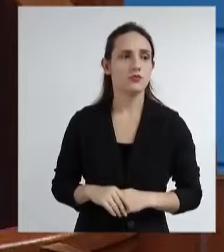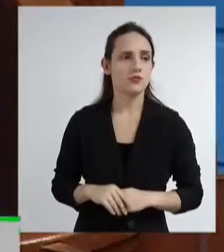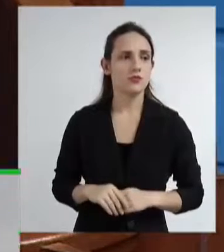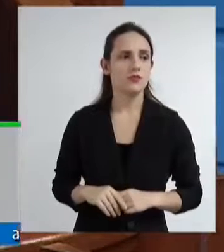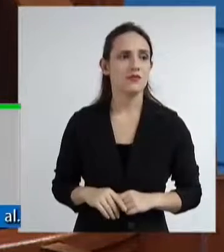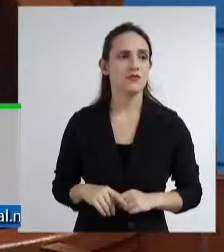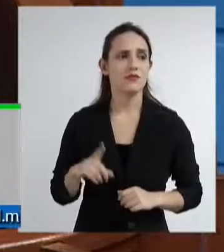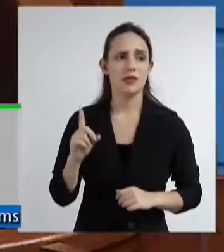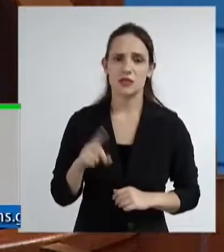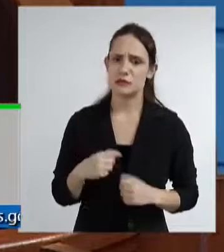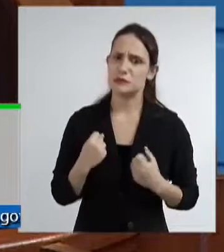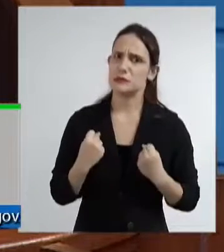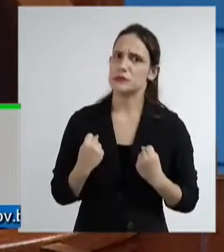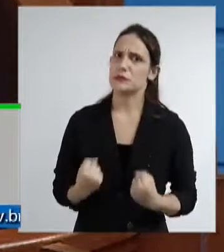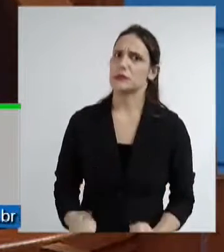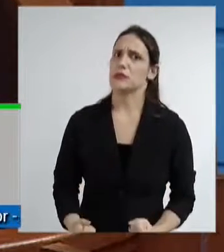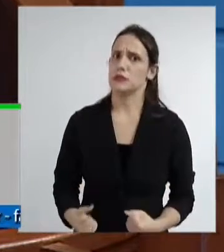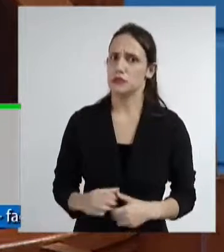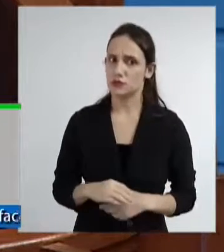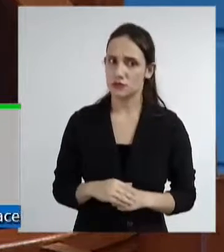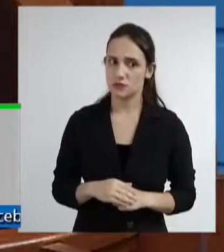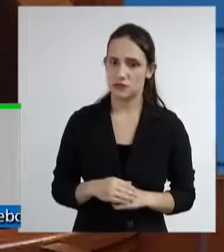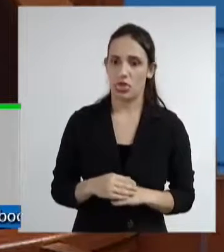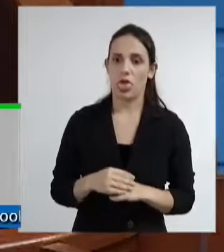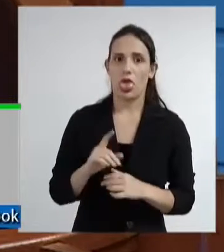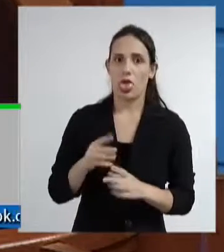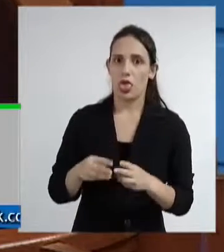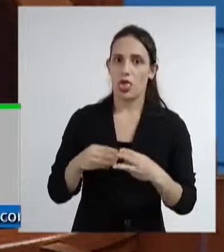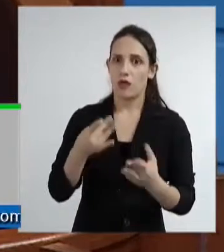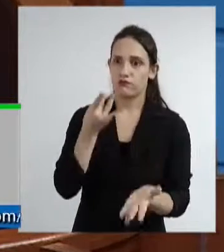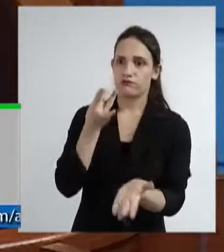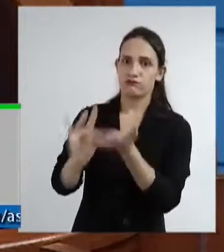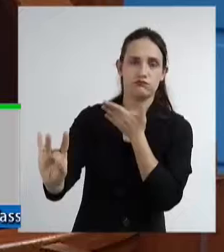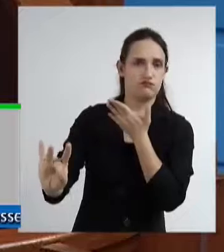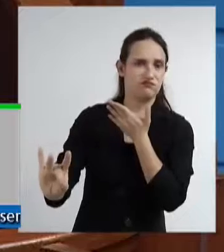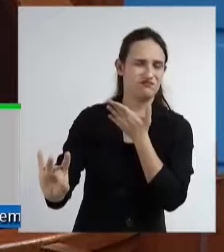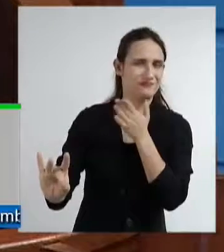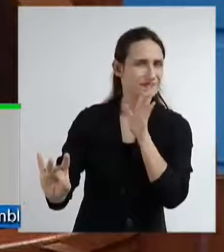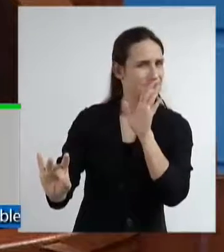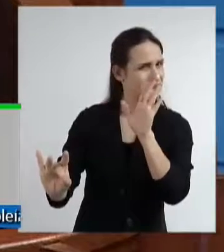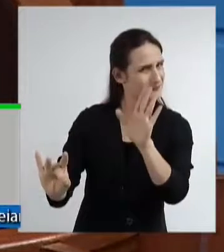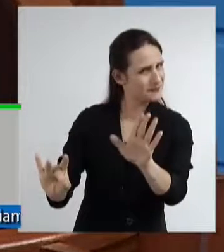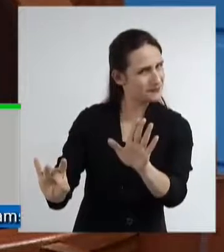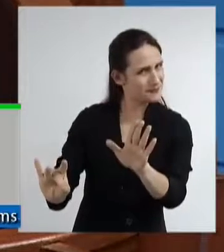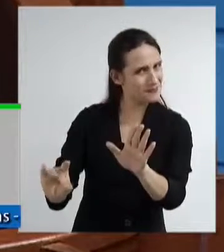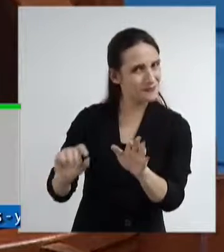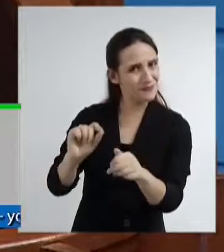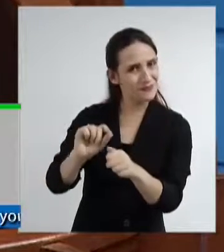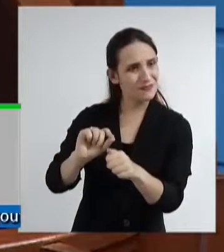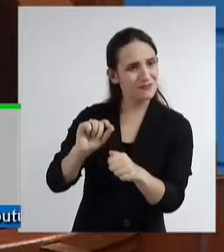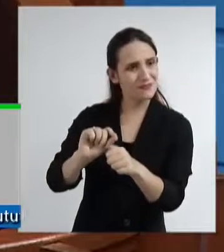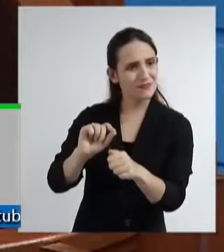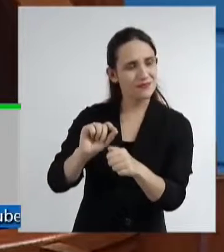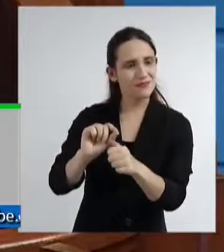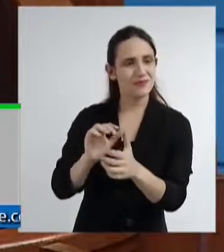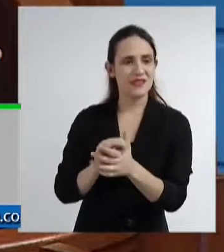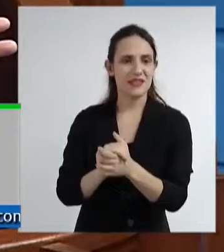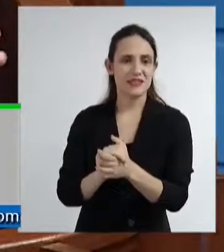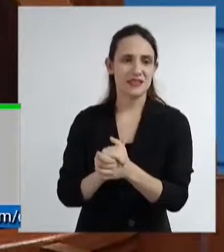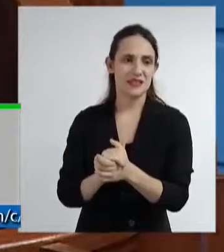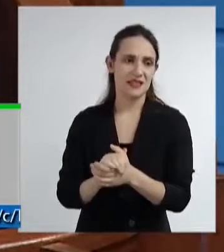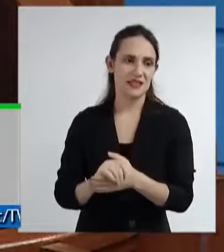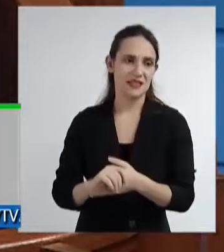é uma moção pesada, é uma moção de repúdio. Nunca é bom você votar, não